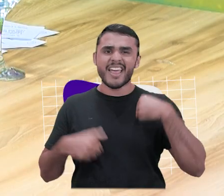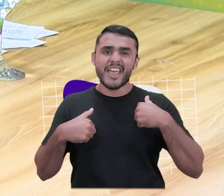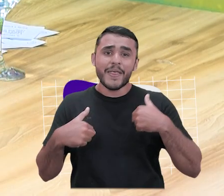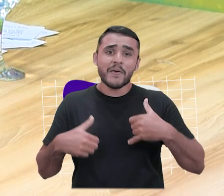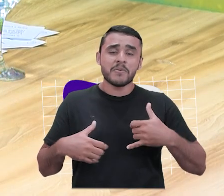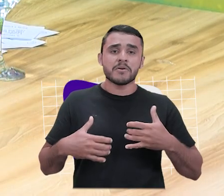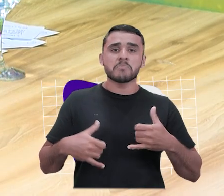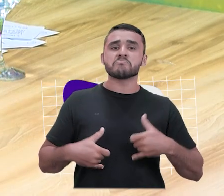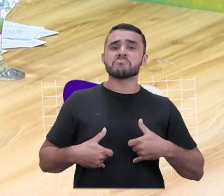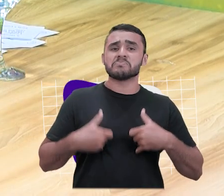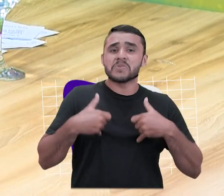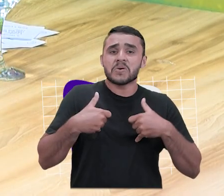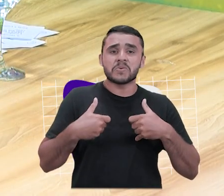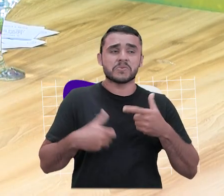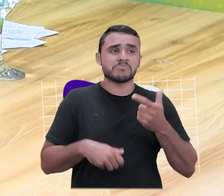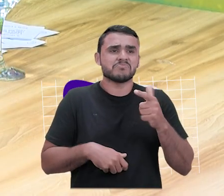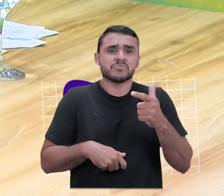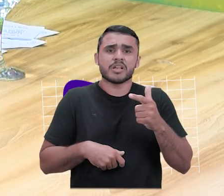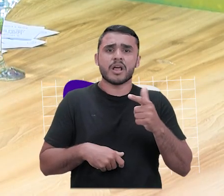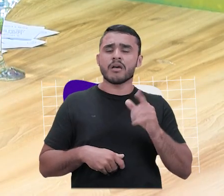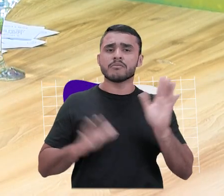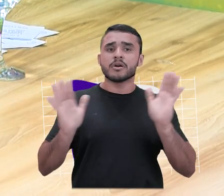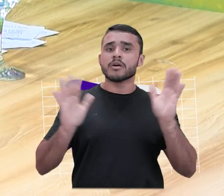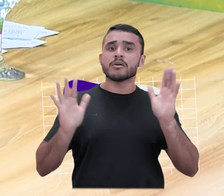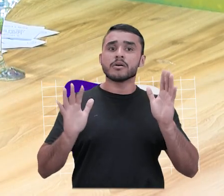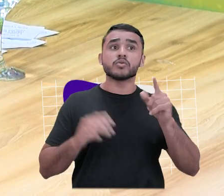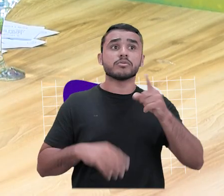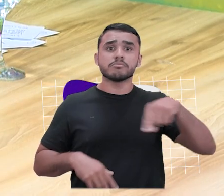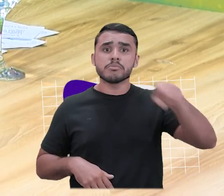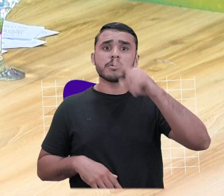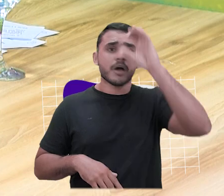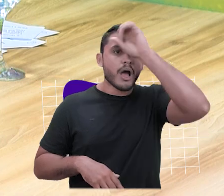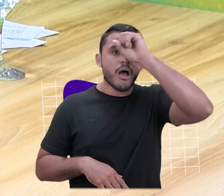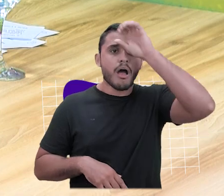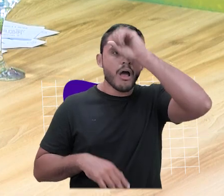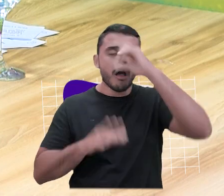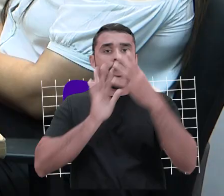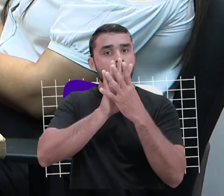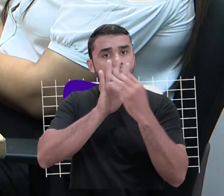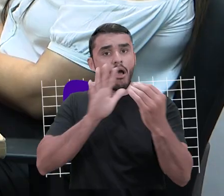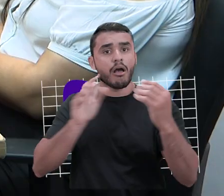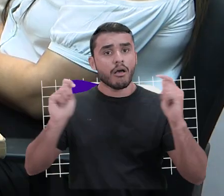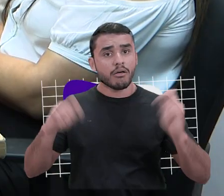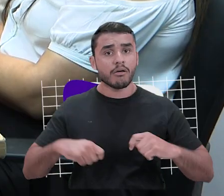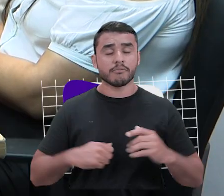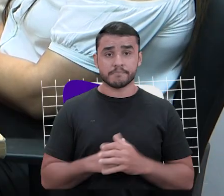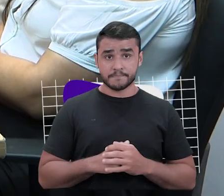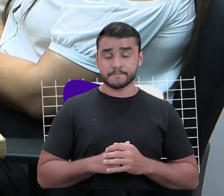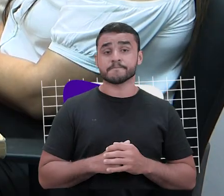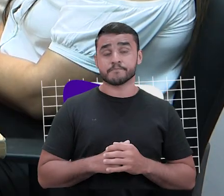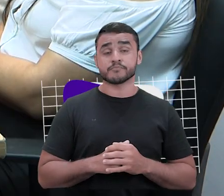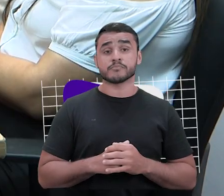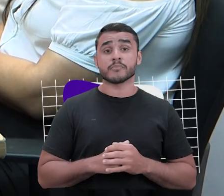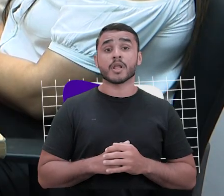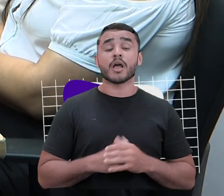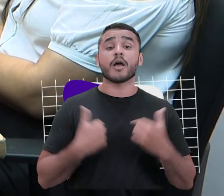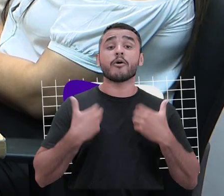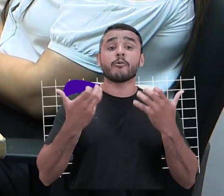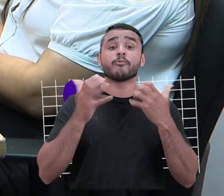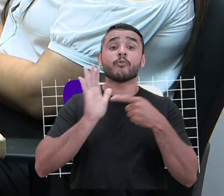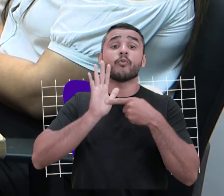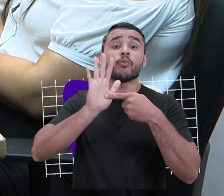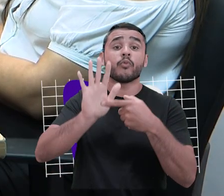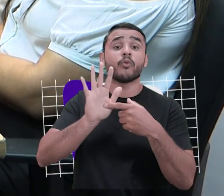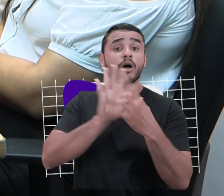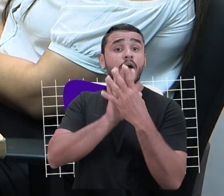bem, esquece. As pessoas estão aprendendo e eu acho isso valioso. Então, eu gostaria muito de inspirar